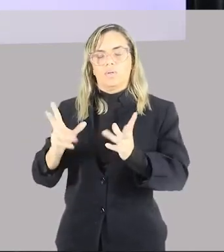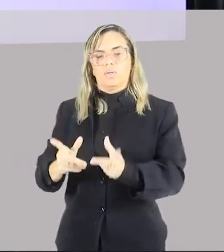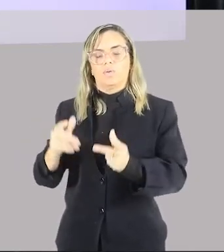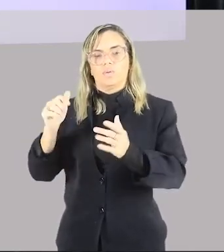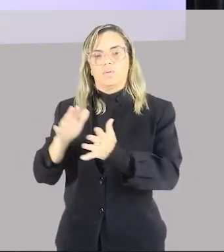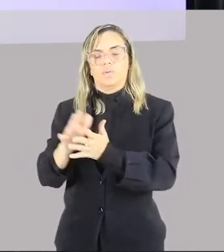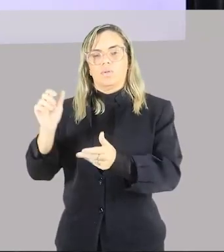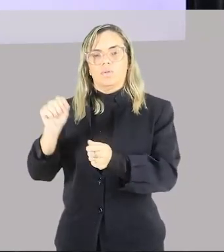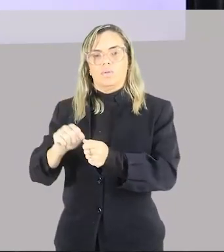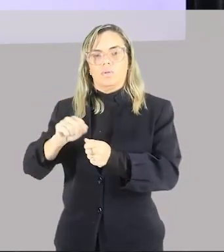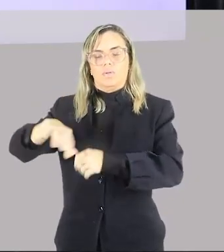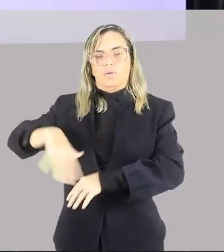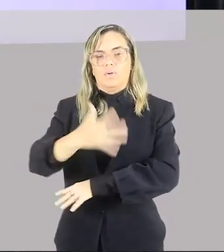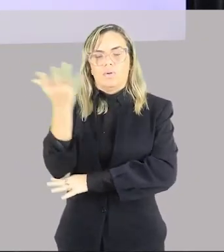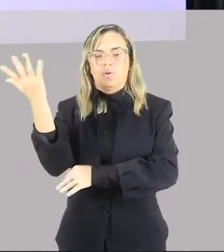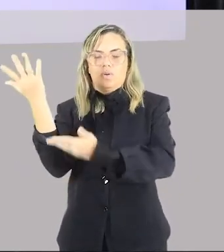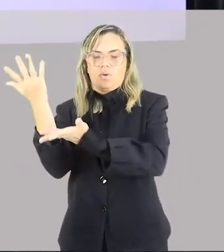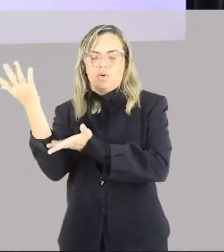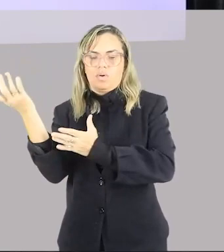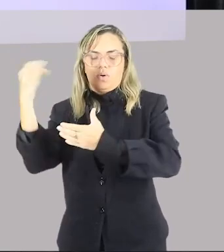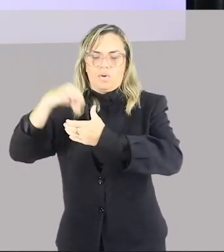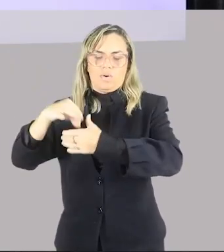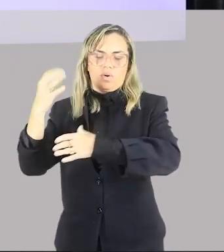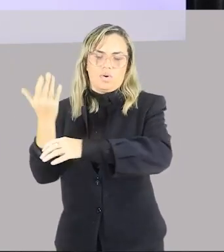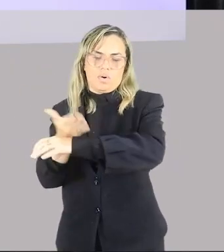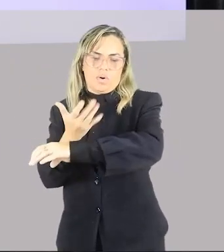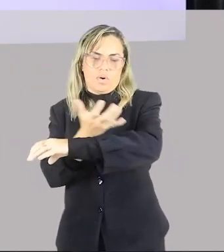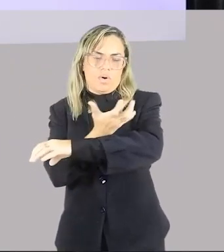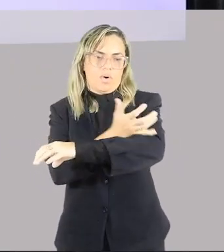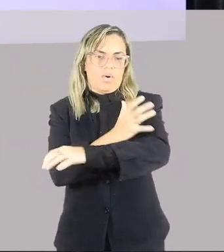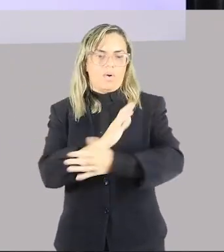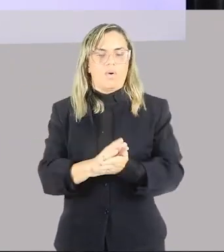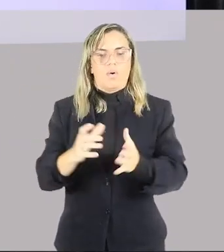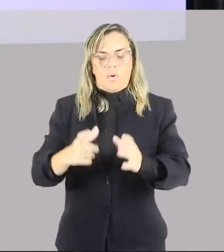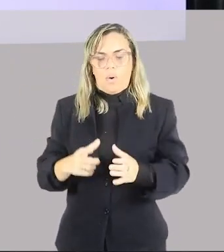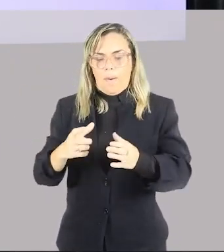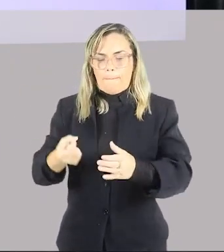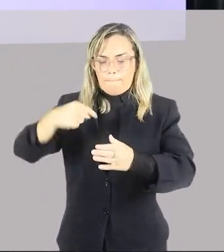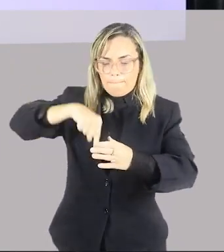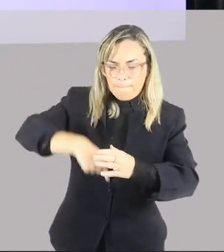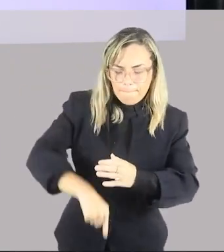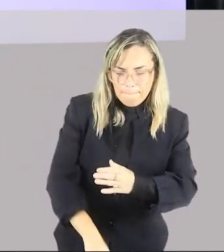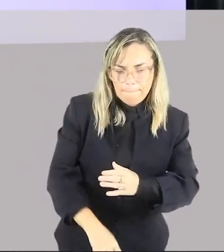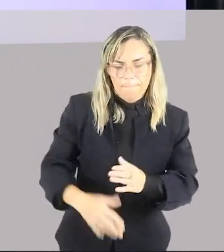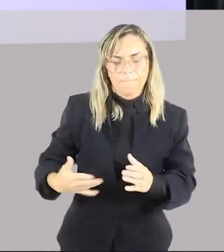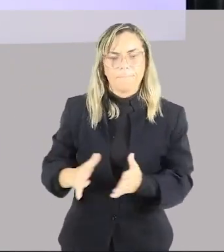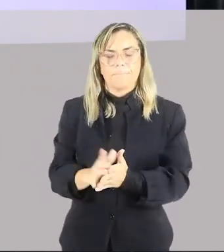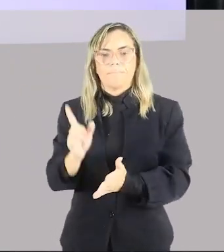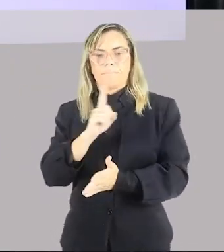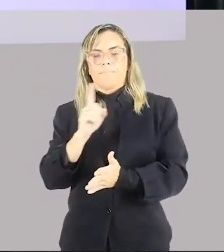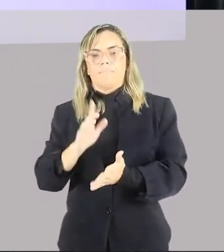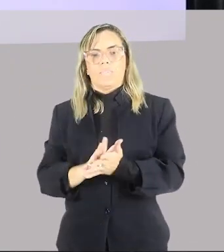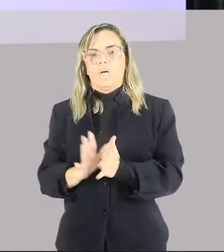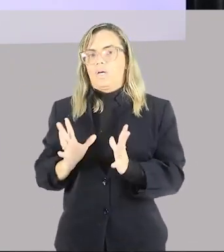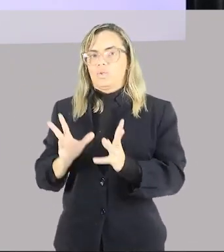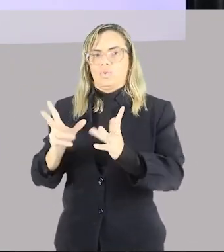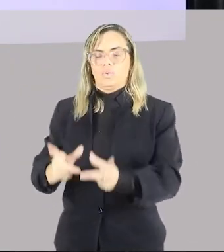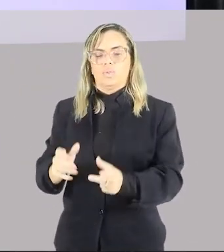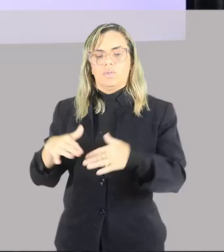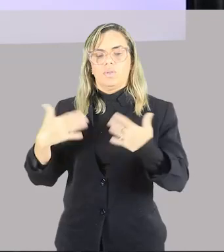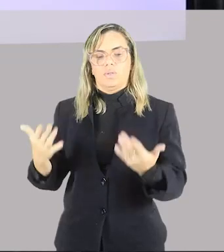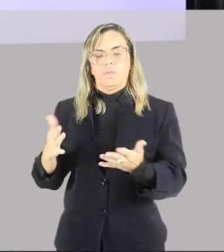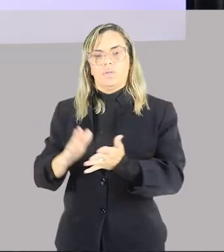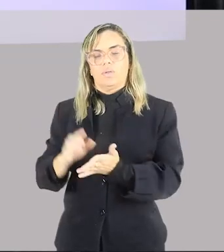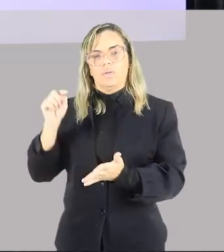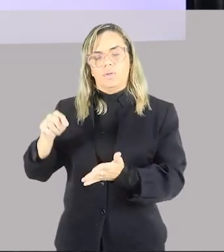faça um desmate, faça uma plantação, perfure um poço. Não se destina a todo mundo, portanto. Eu